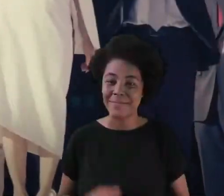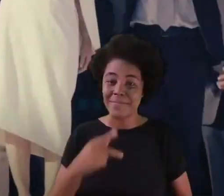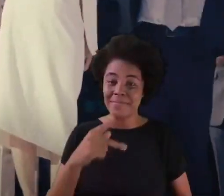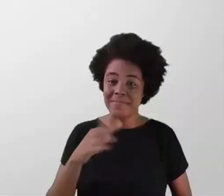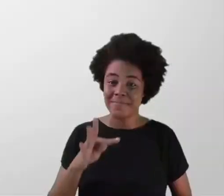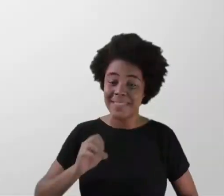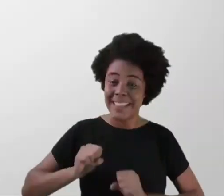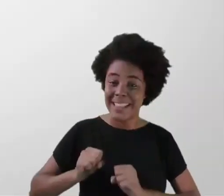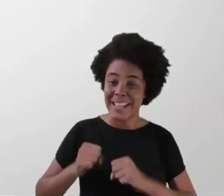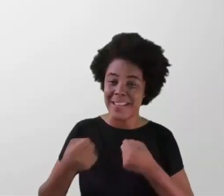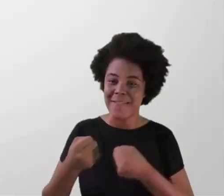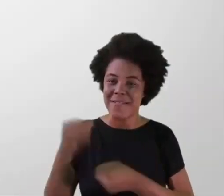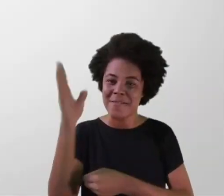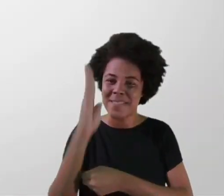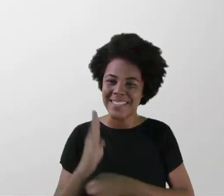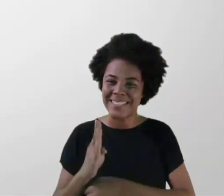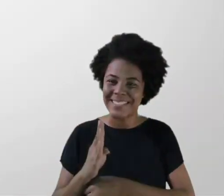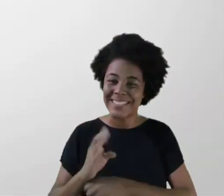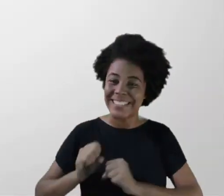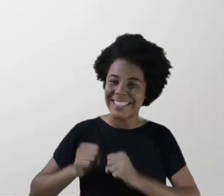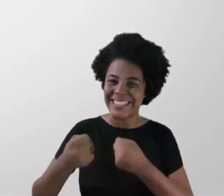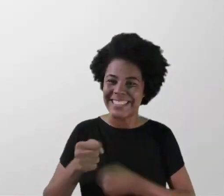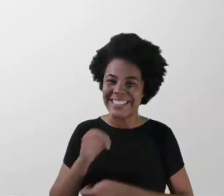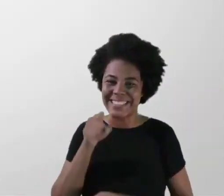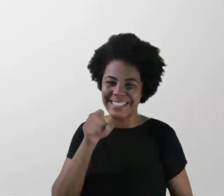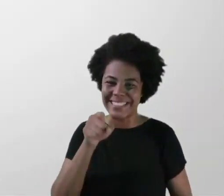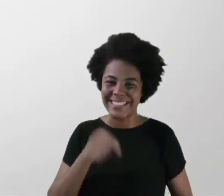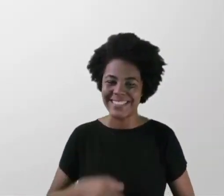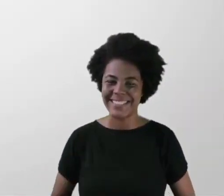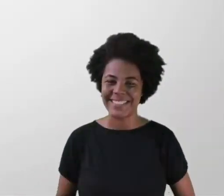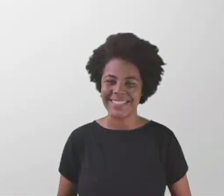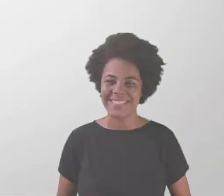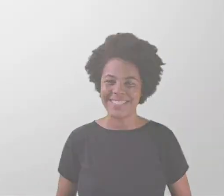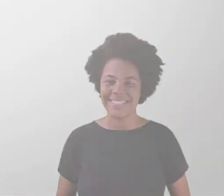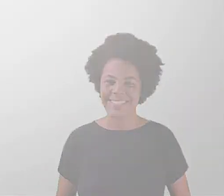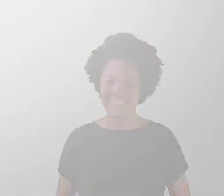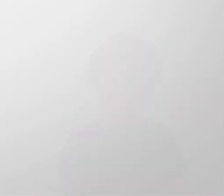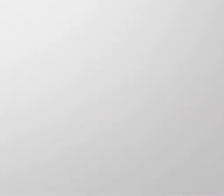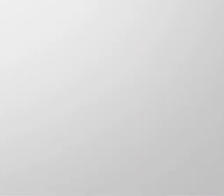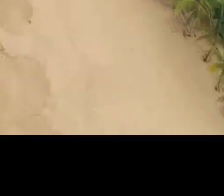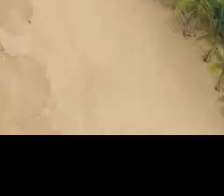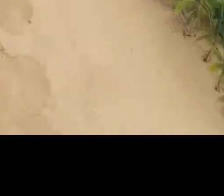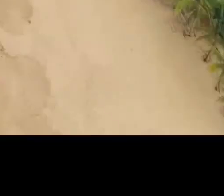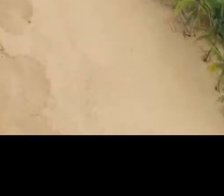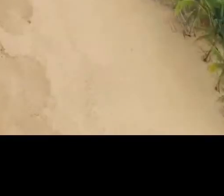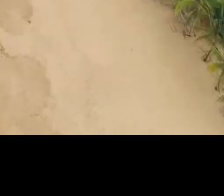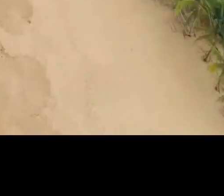democracia. PT. Defende o Brasil. Defende você.